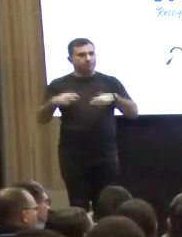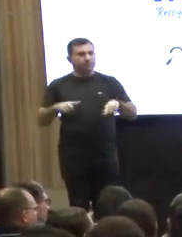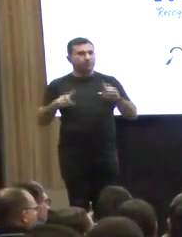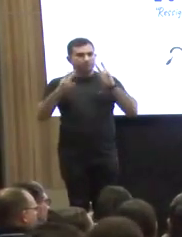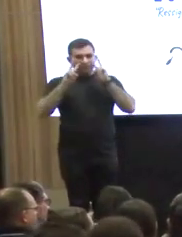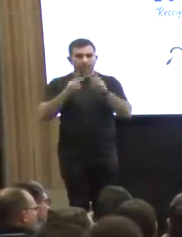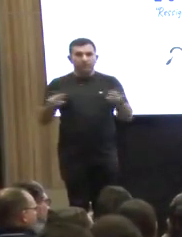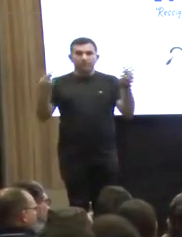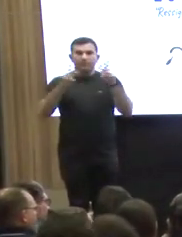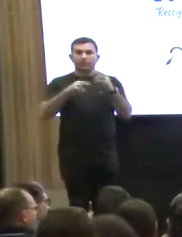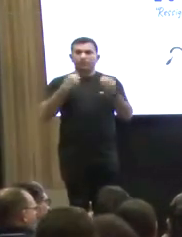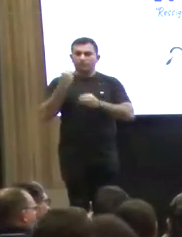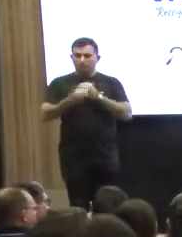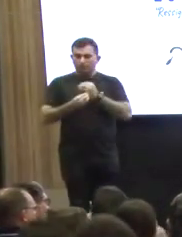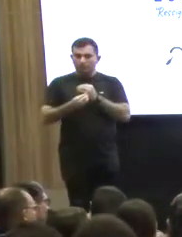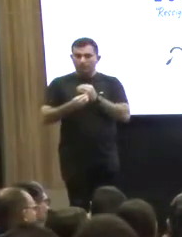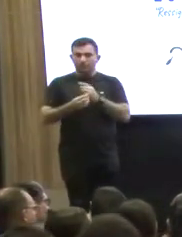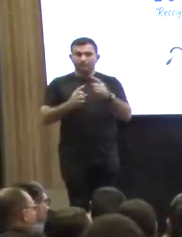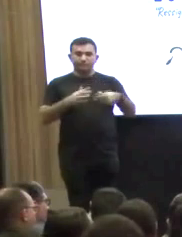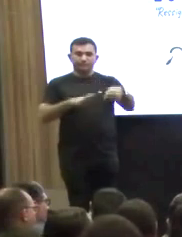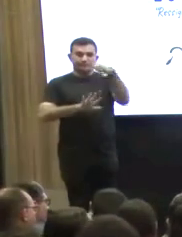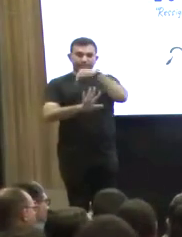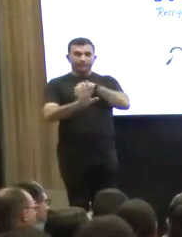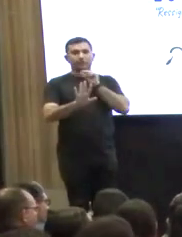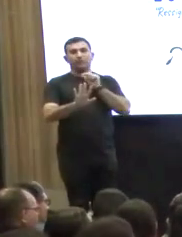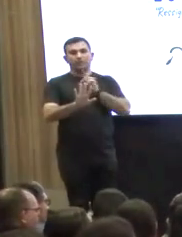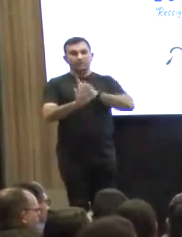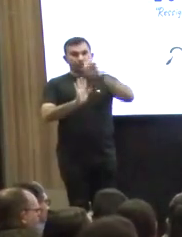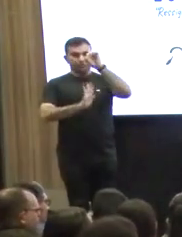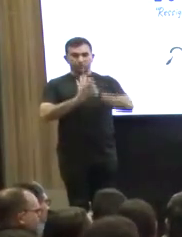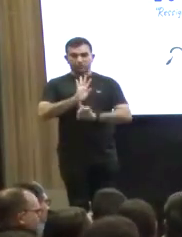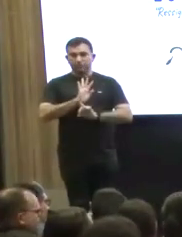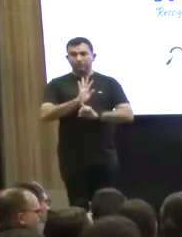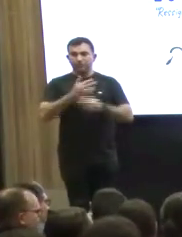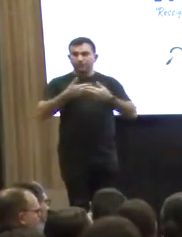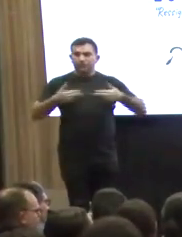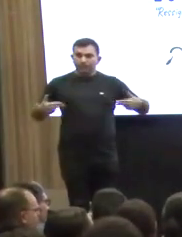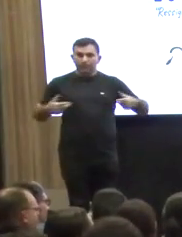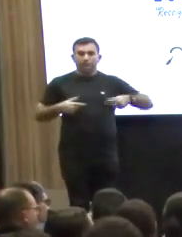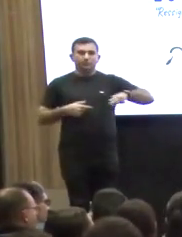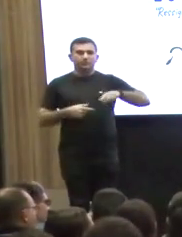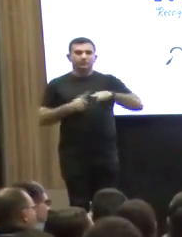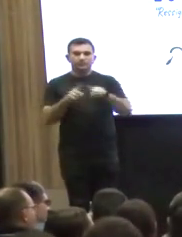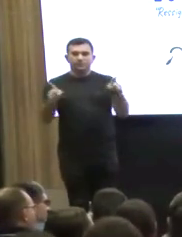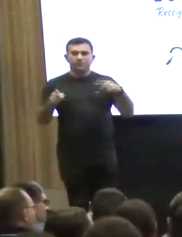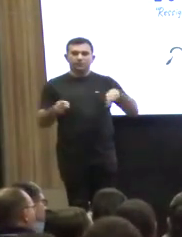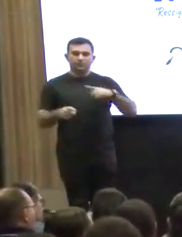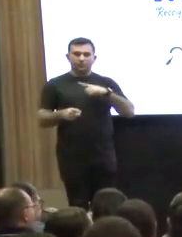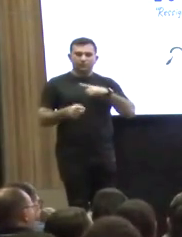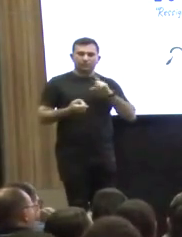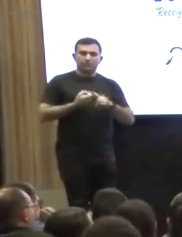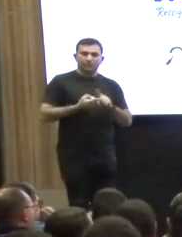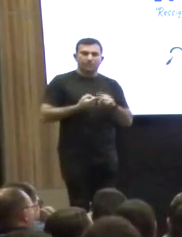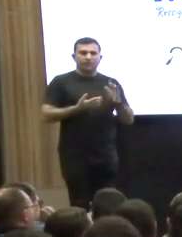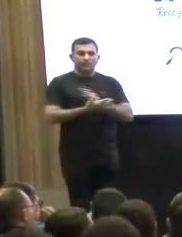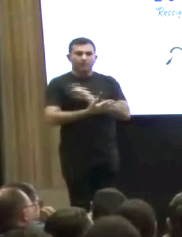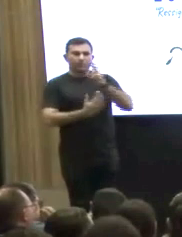olhada pela chave dos direitos. E é essa chave que eu quero olhar. Por quê? Porque nós teremos leituras